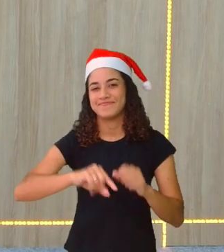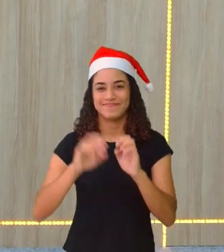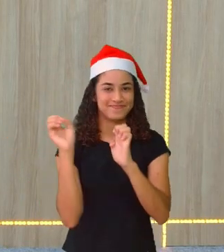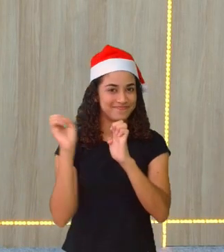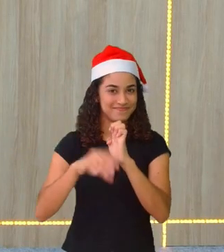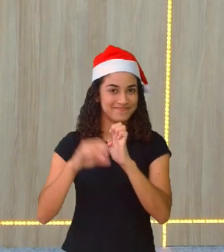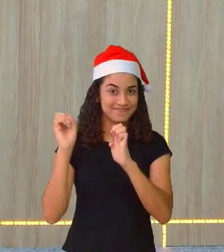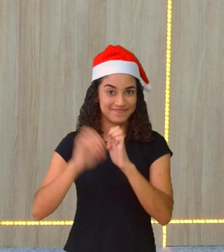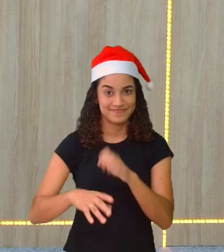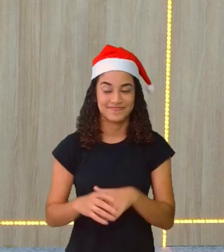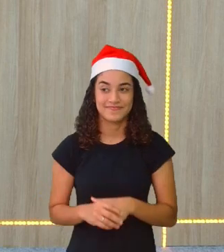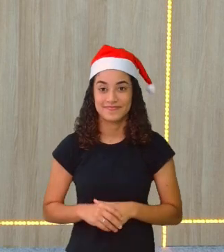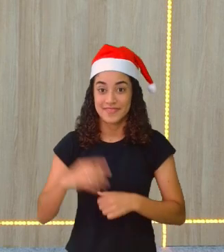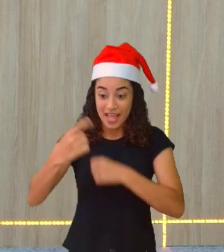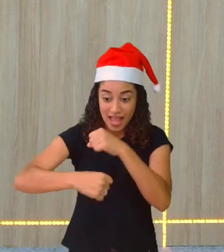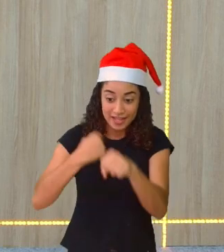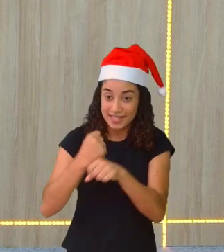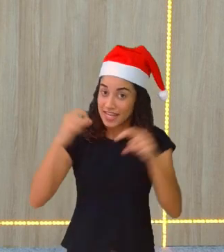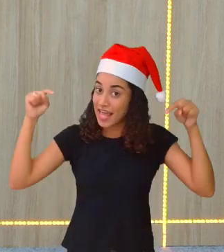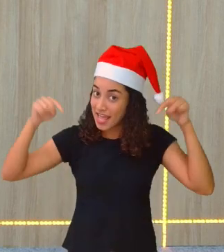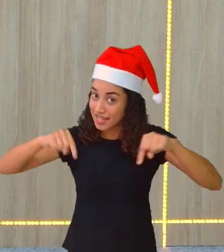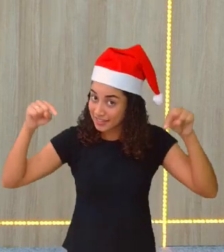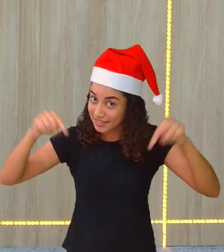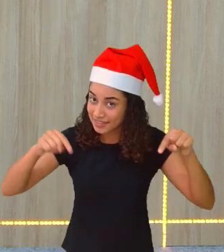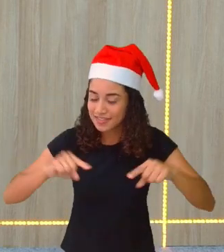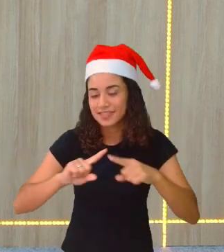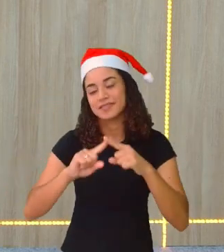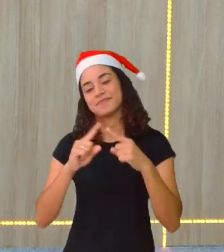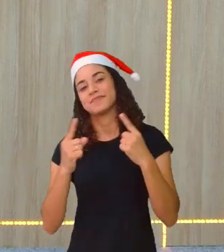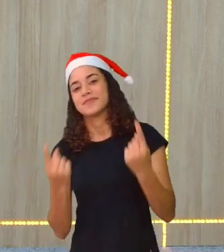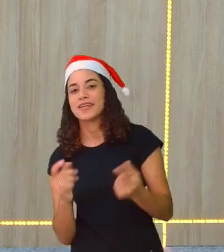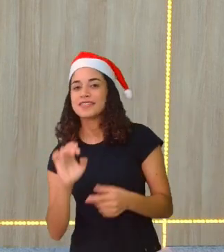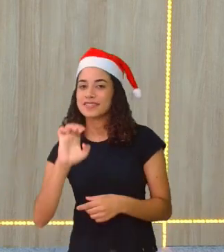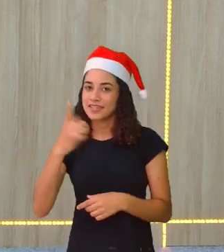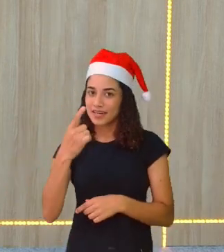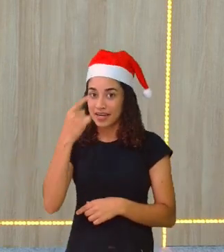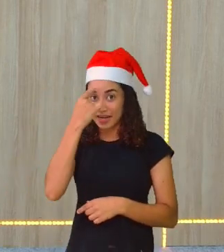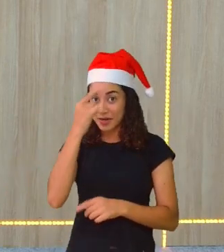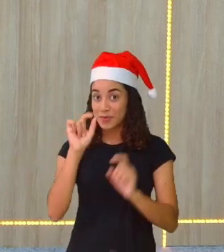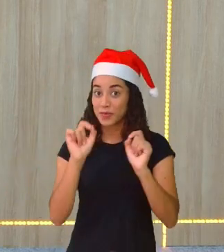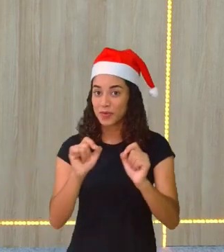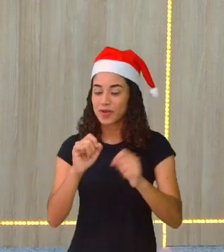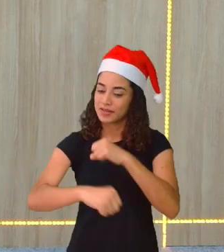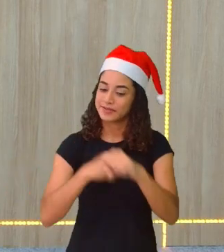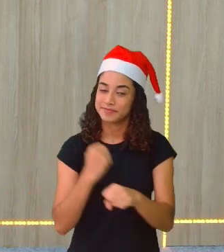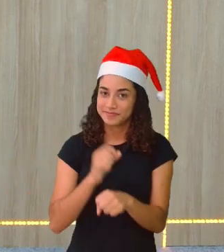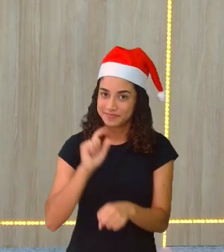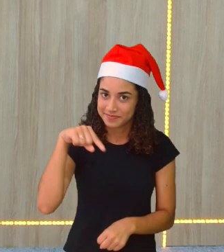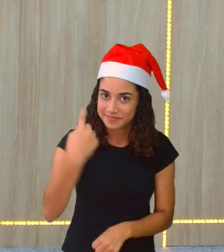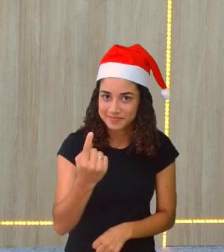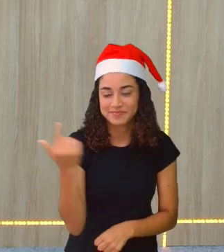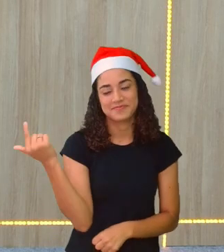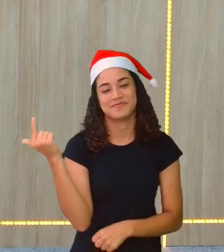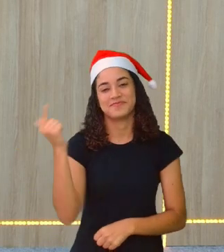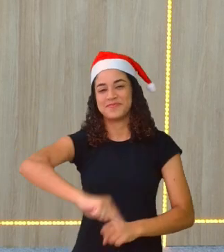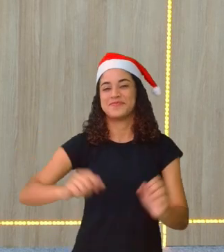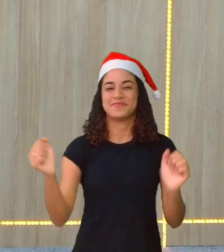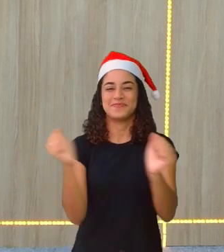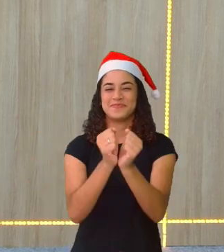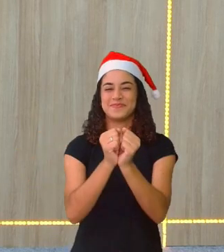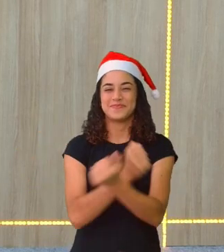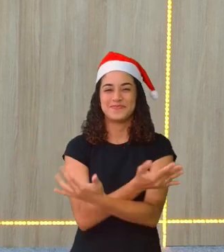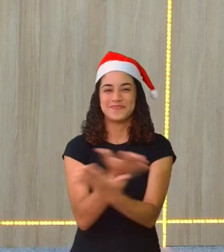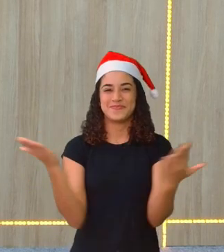Educa Recife por este ano, mas já lembrando a vocês que ano que vem estaremos de novo